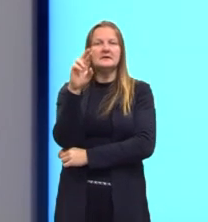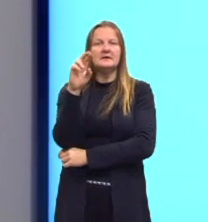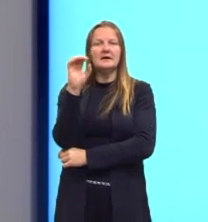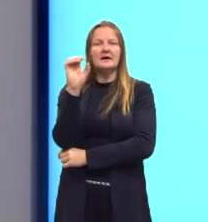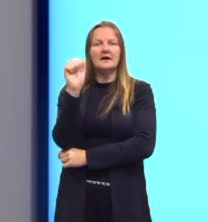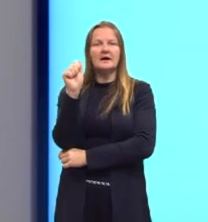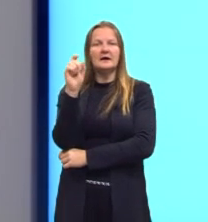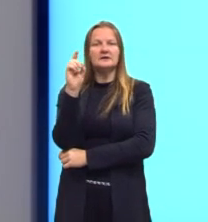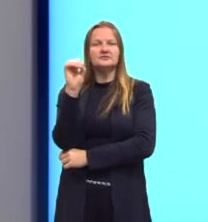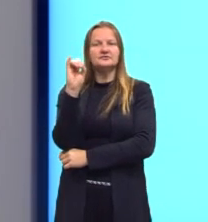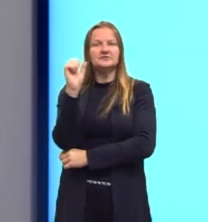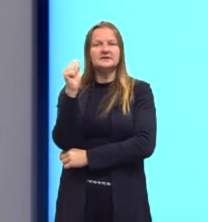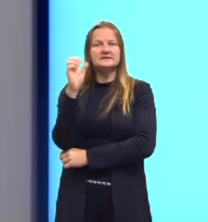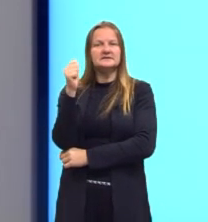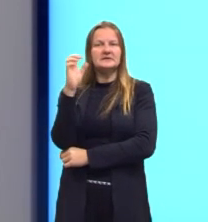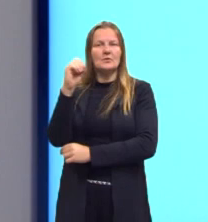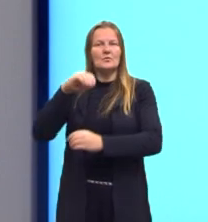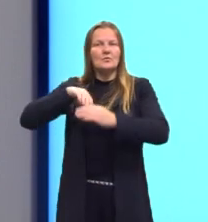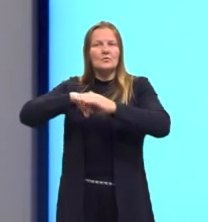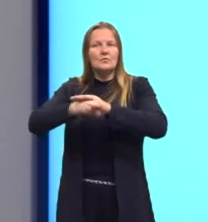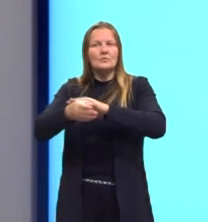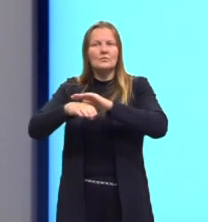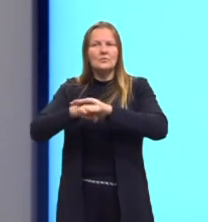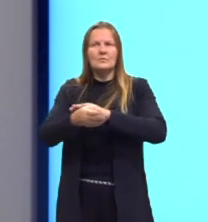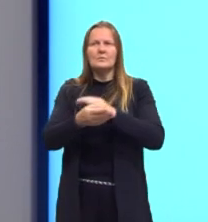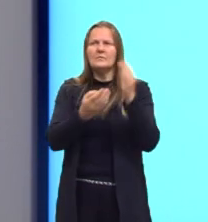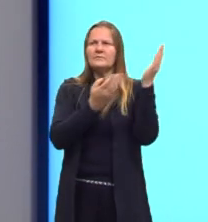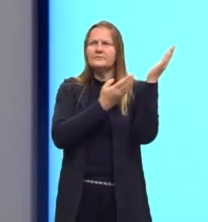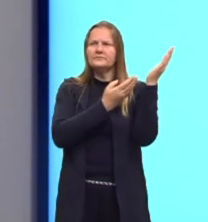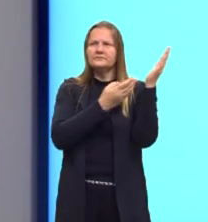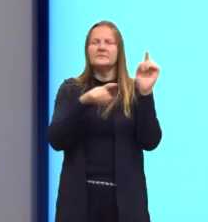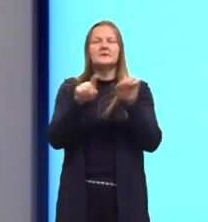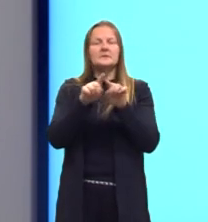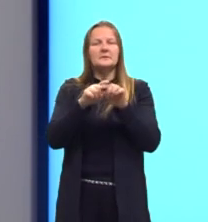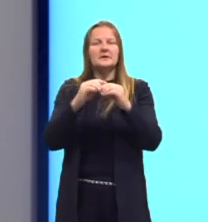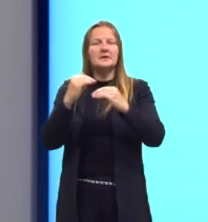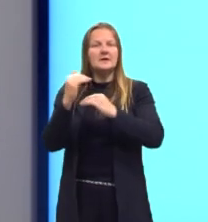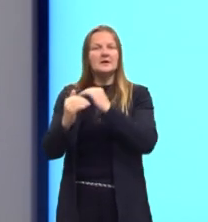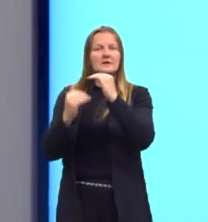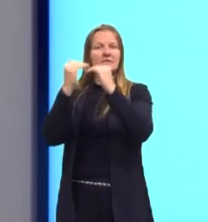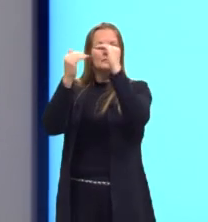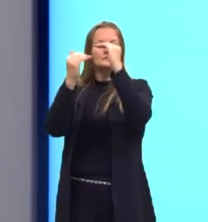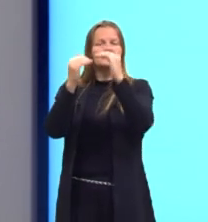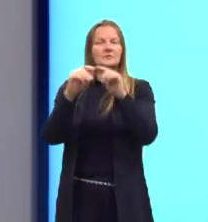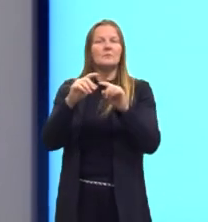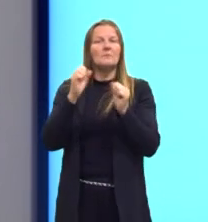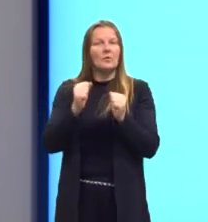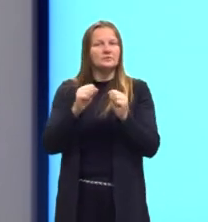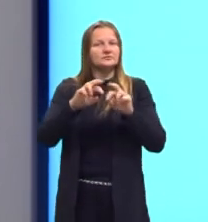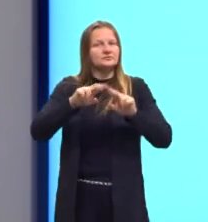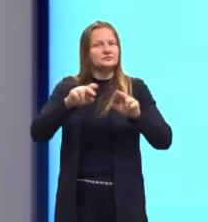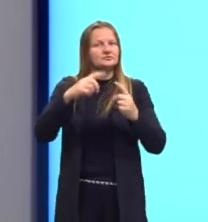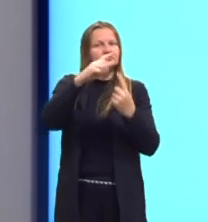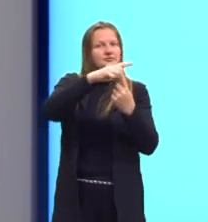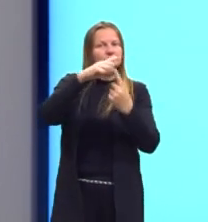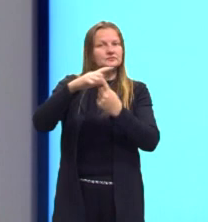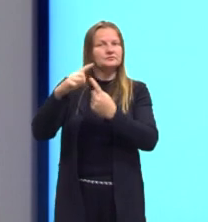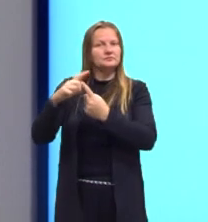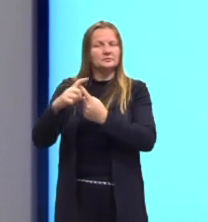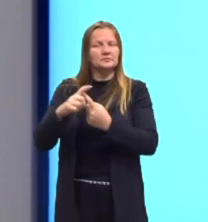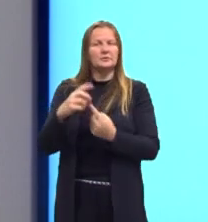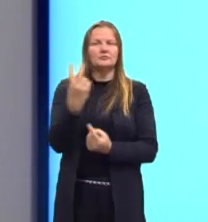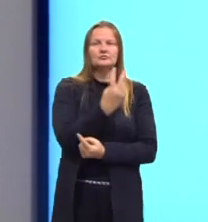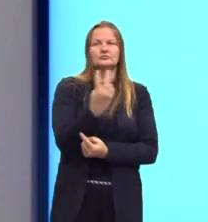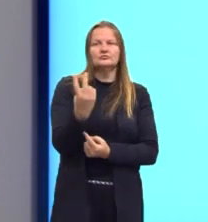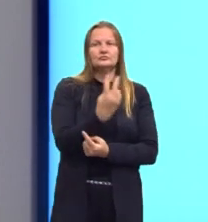adaptativa e aí evolução divergente né pode ser chamado tanto de um